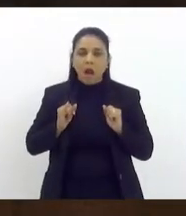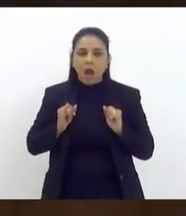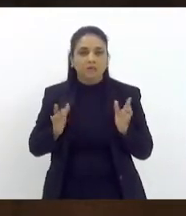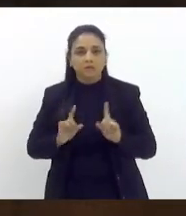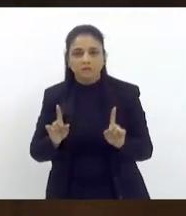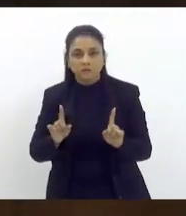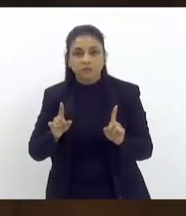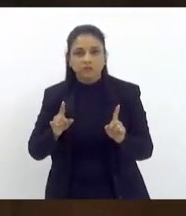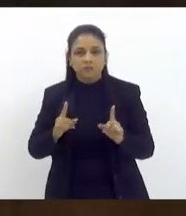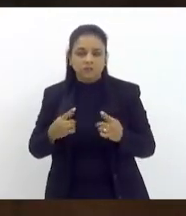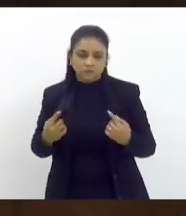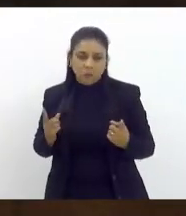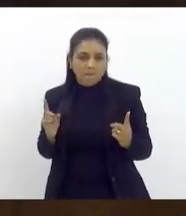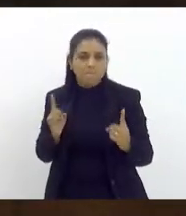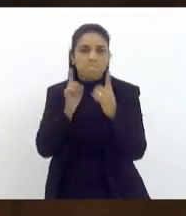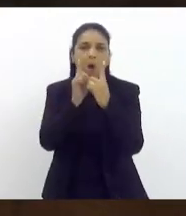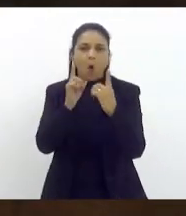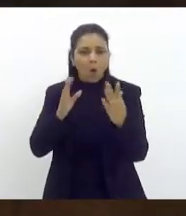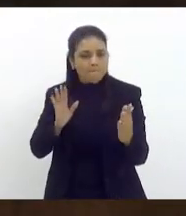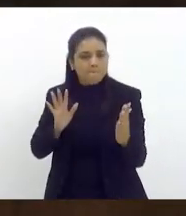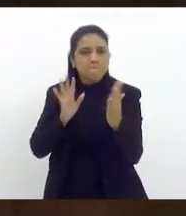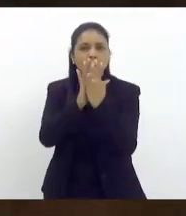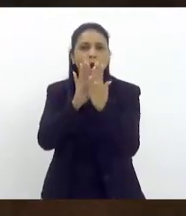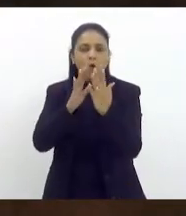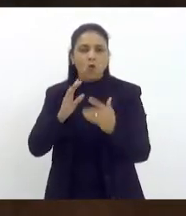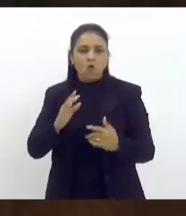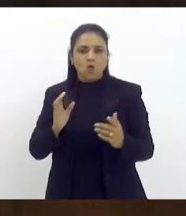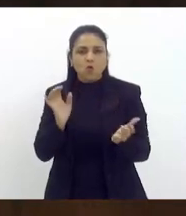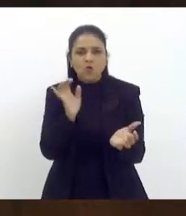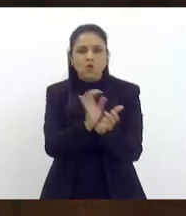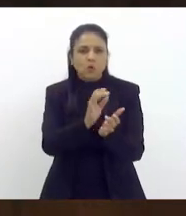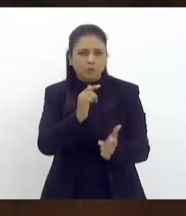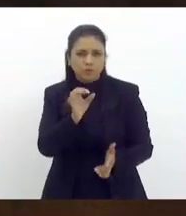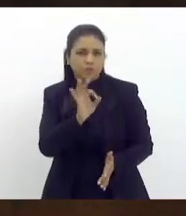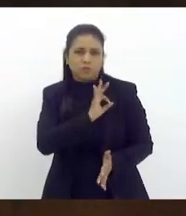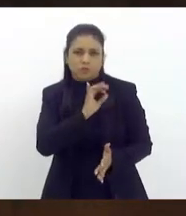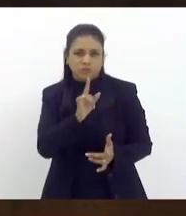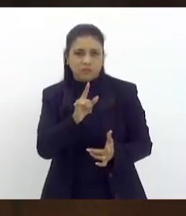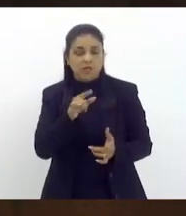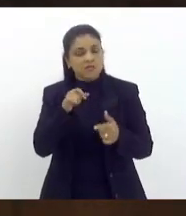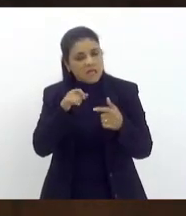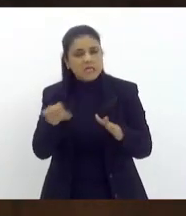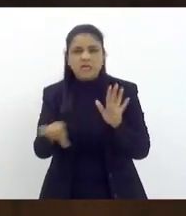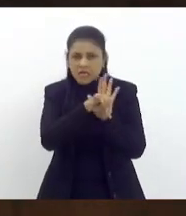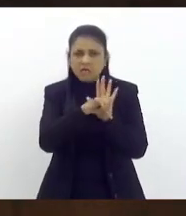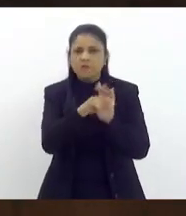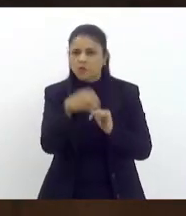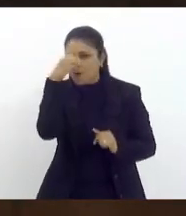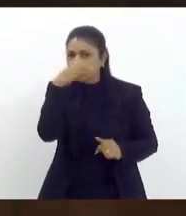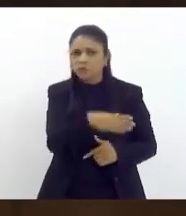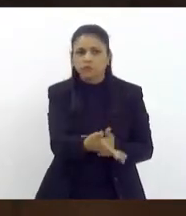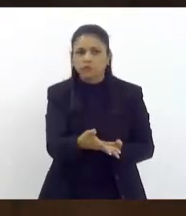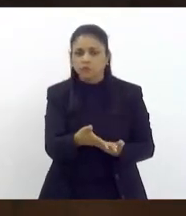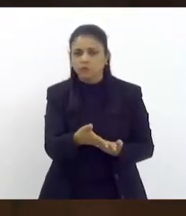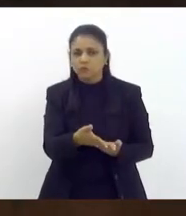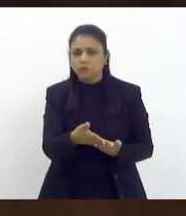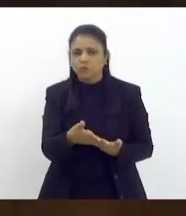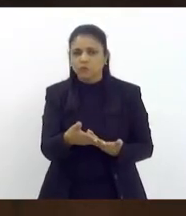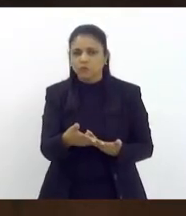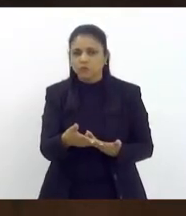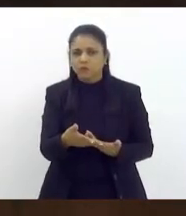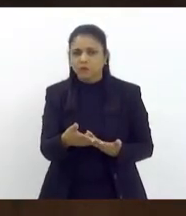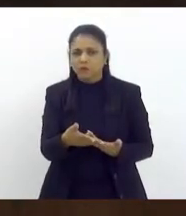as forças policiais isso que é um absurdo E isso tem sim que ser criminalizado onde já se viu